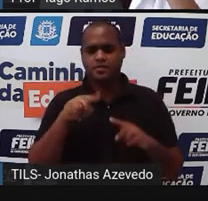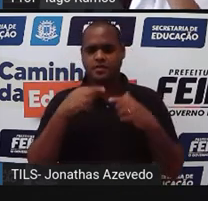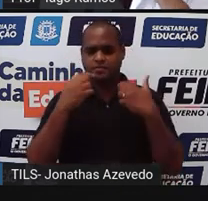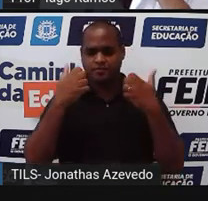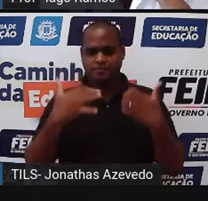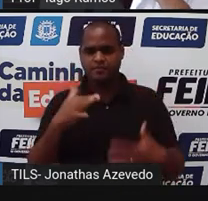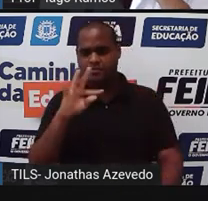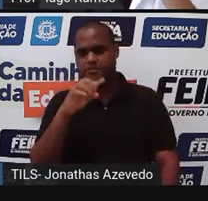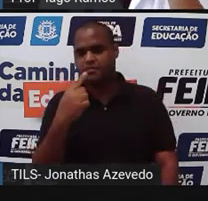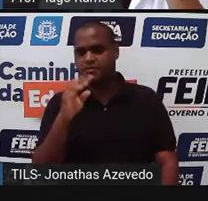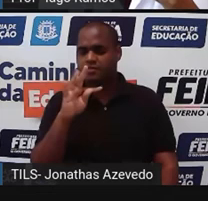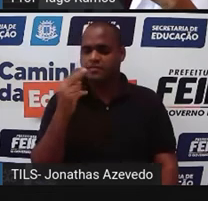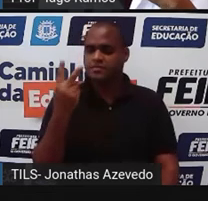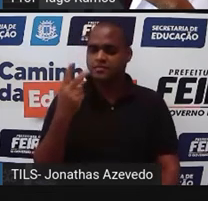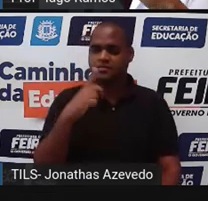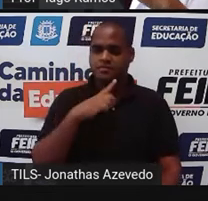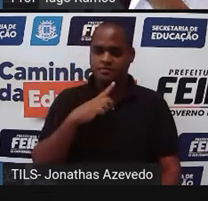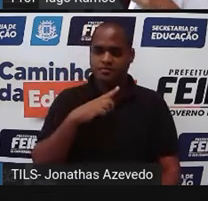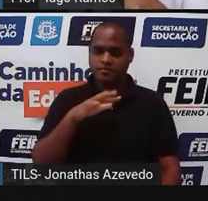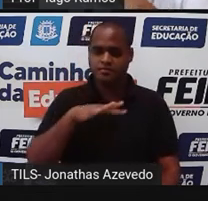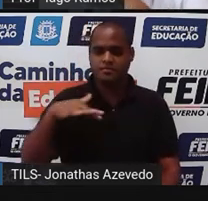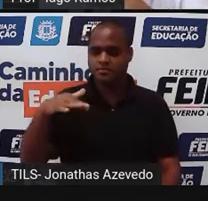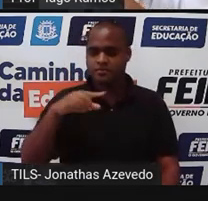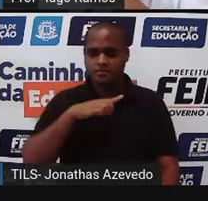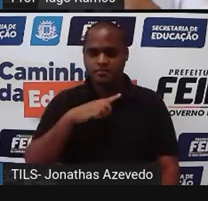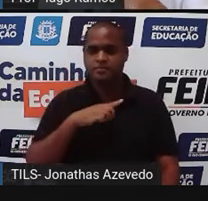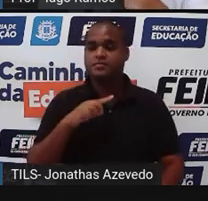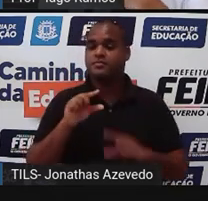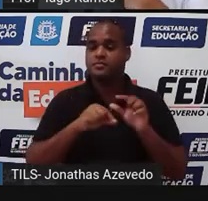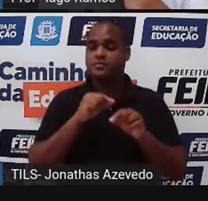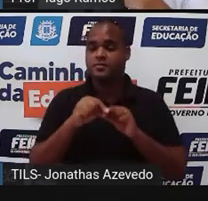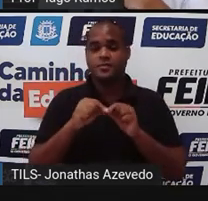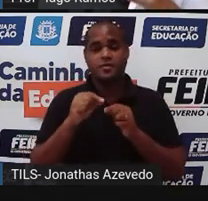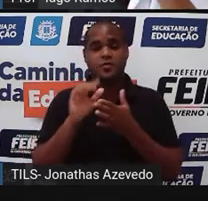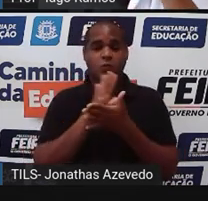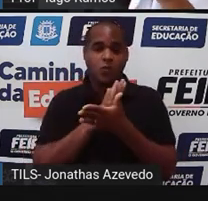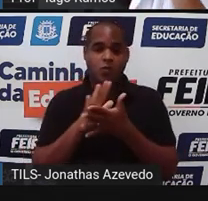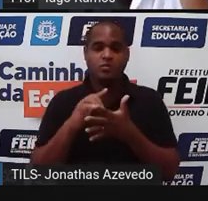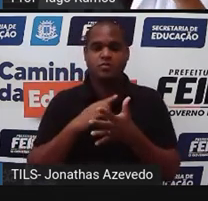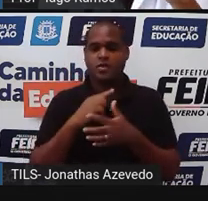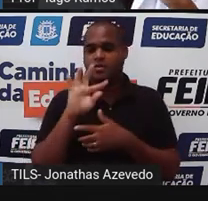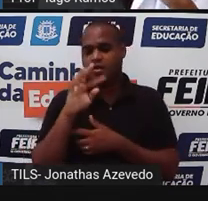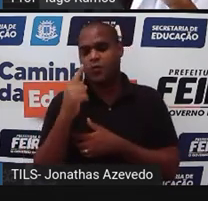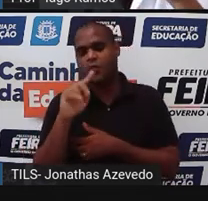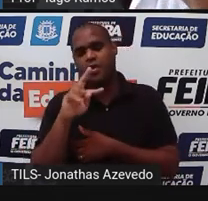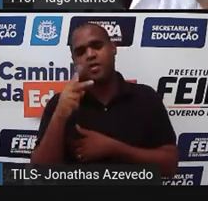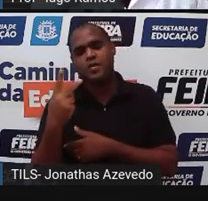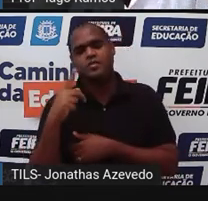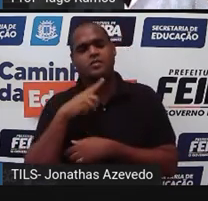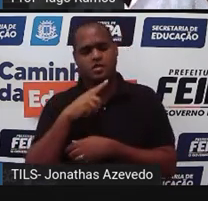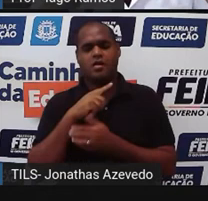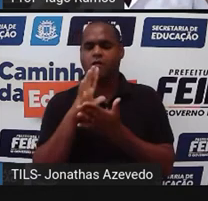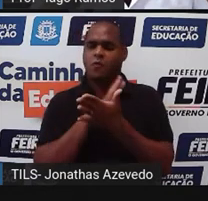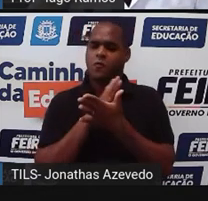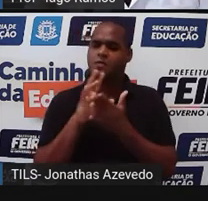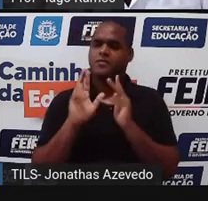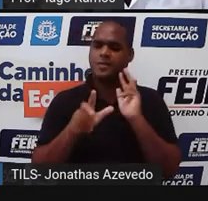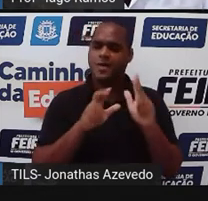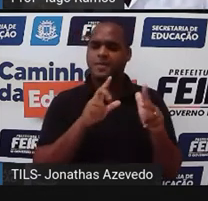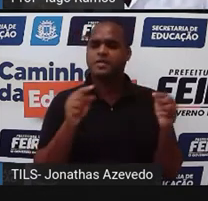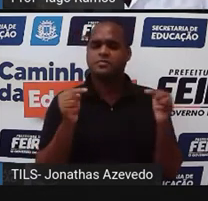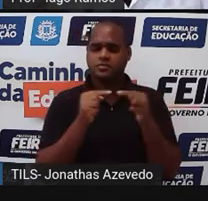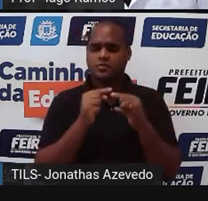chamei T1 e T2 são dois triângulos semelhantes têm as mesmas medidas o